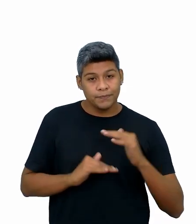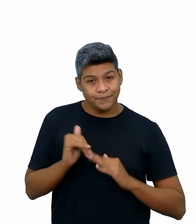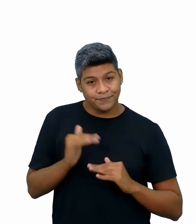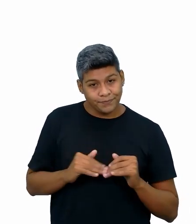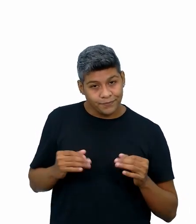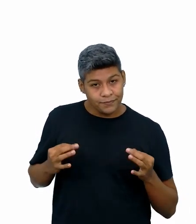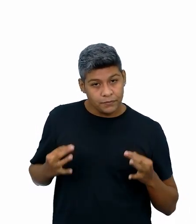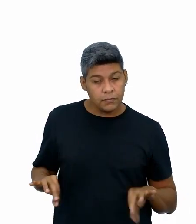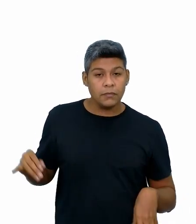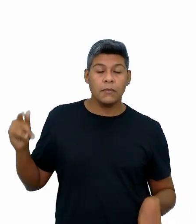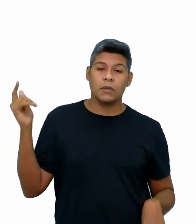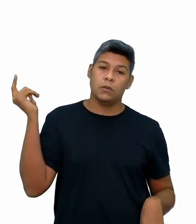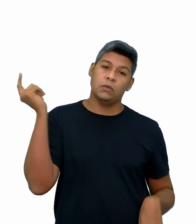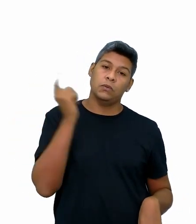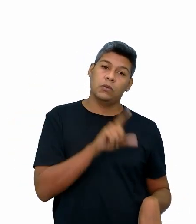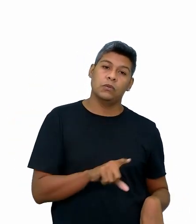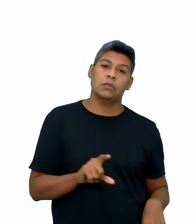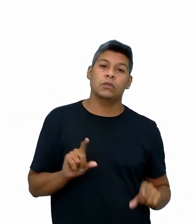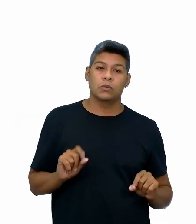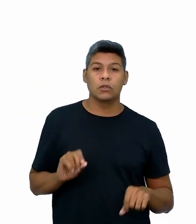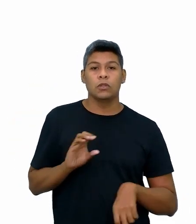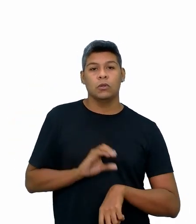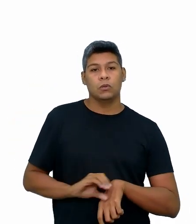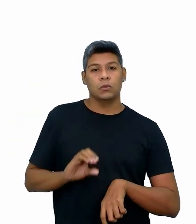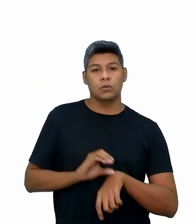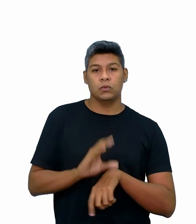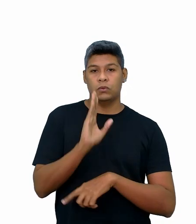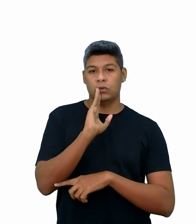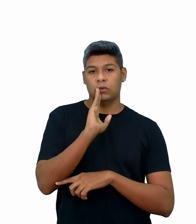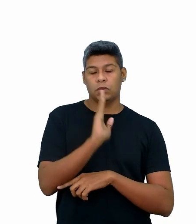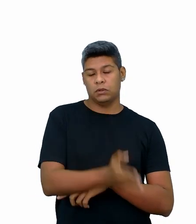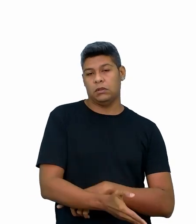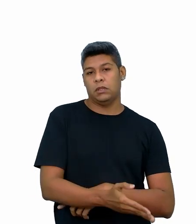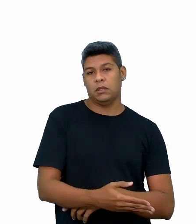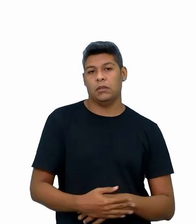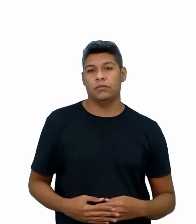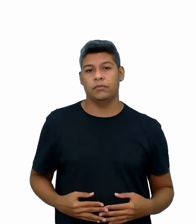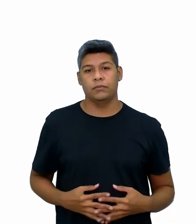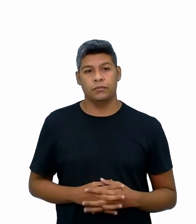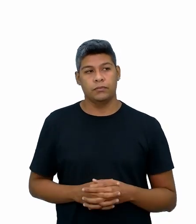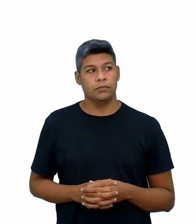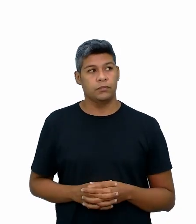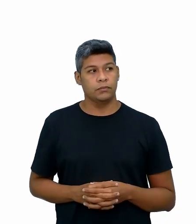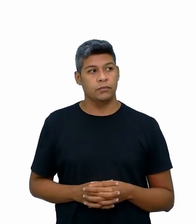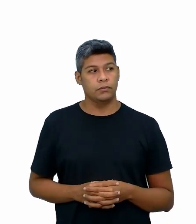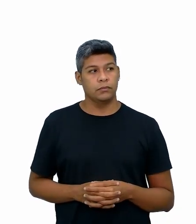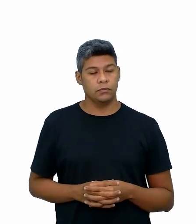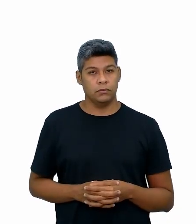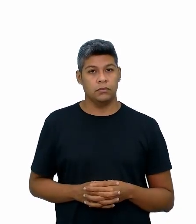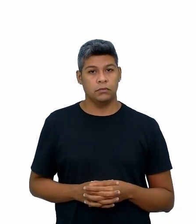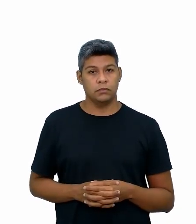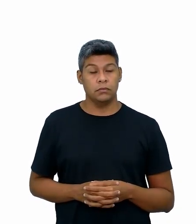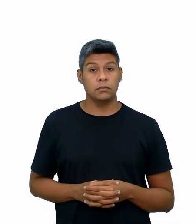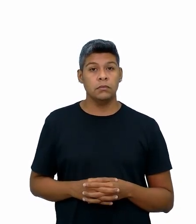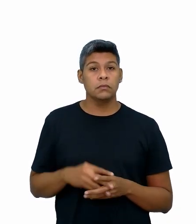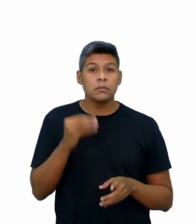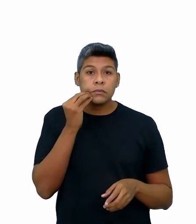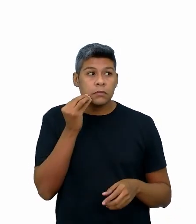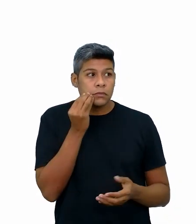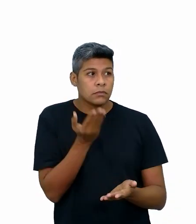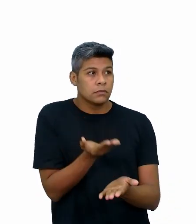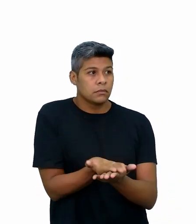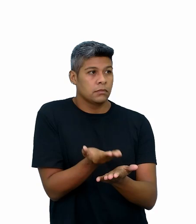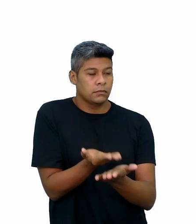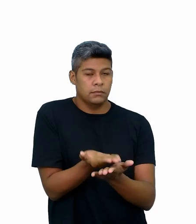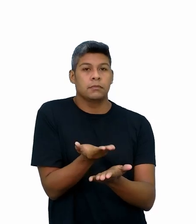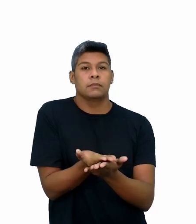e conseguindo aí, então, essa formação integral desse estudante, tá? Domínio dos usos da língua, que são